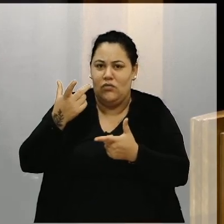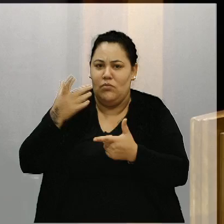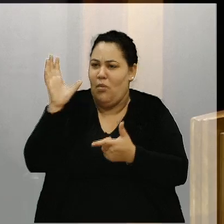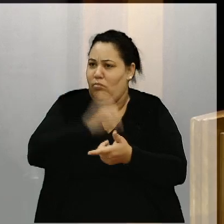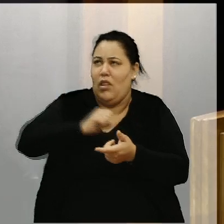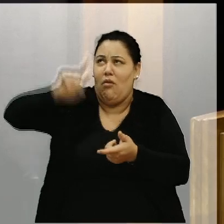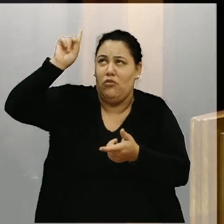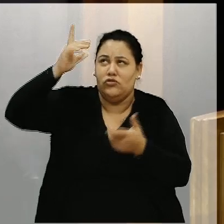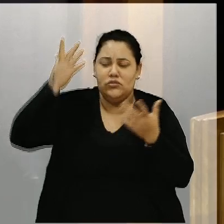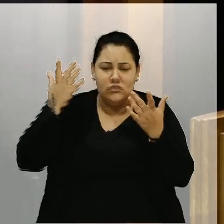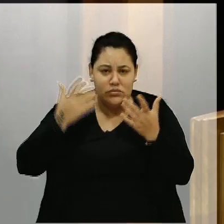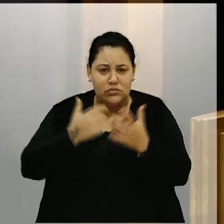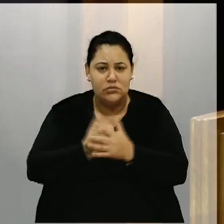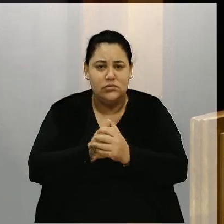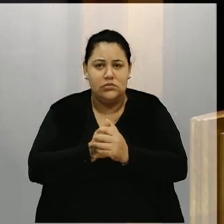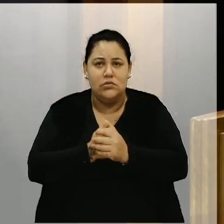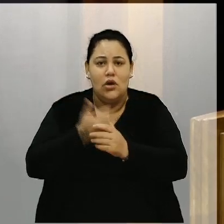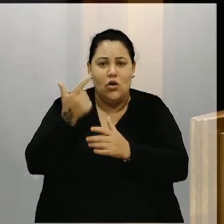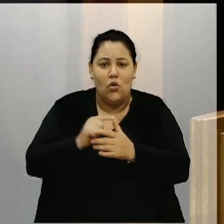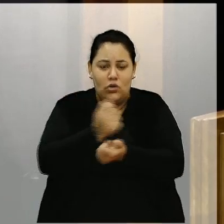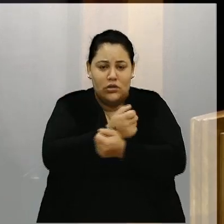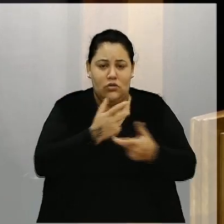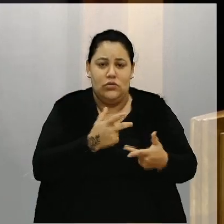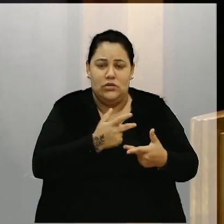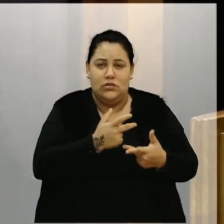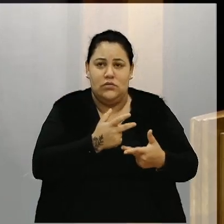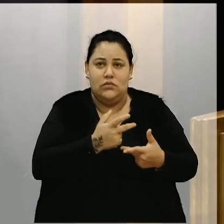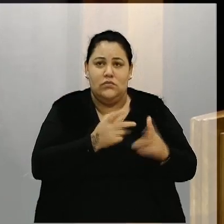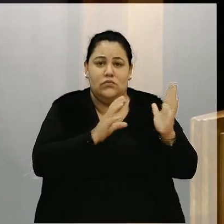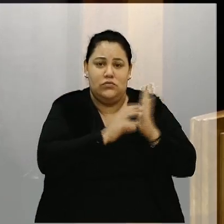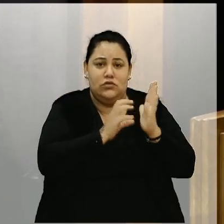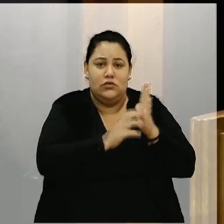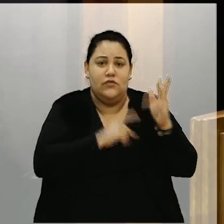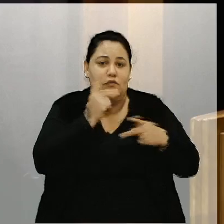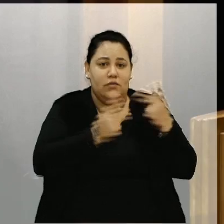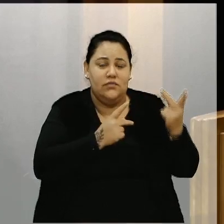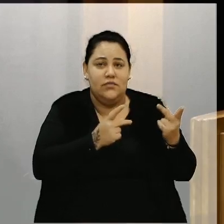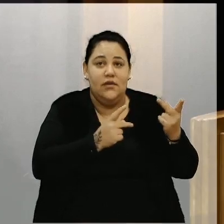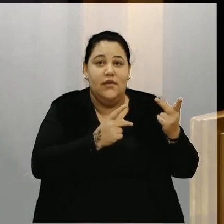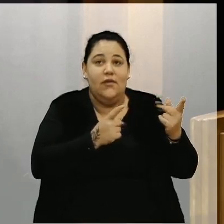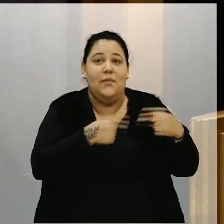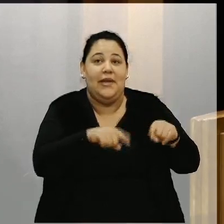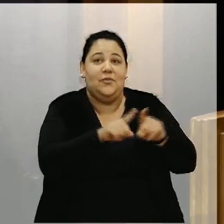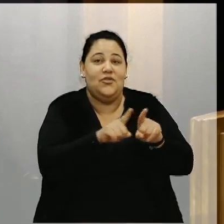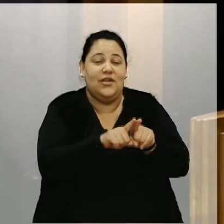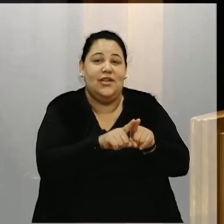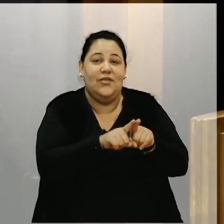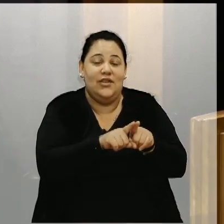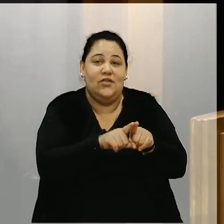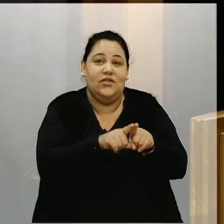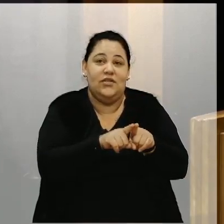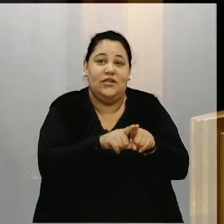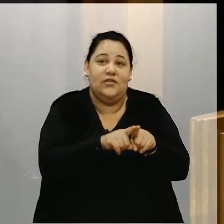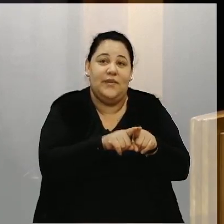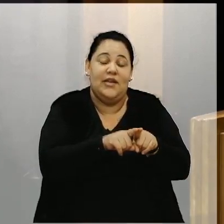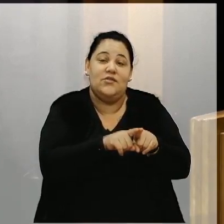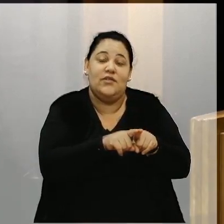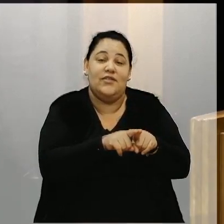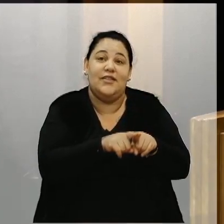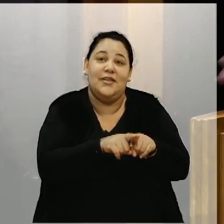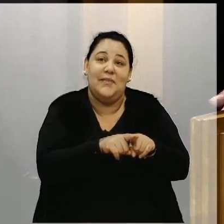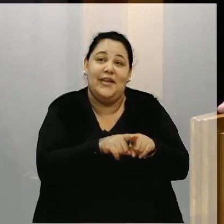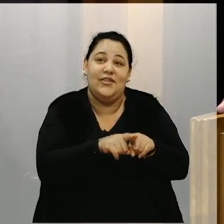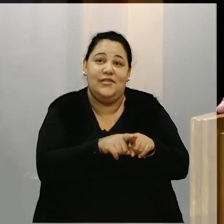pessoal. Outra coisa, o servidor falando, se não estiver do lado dele, o próximo prefeito